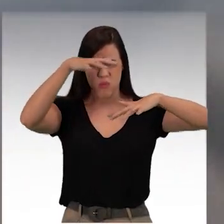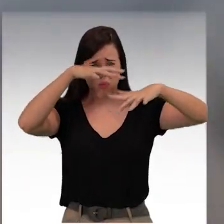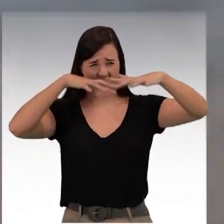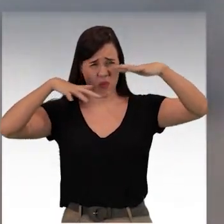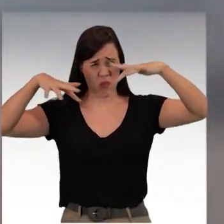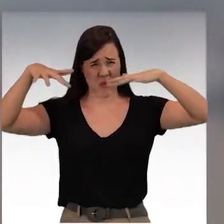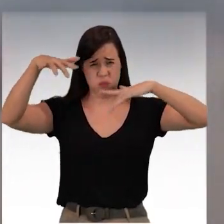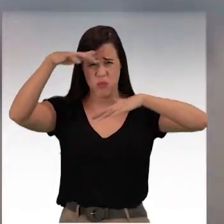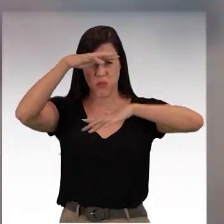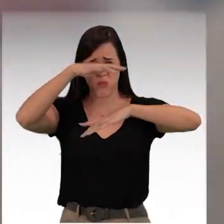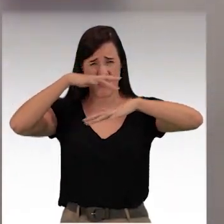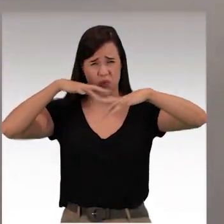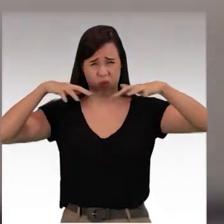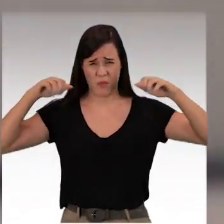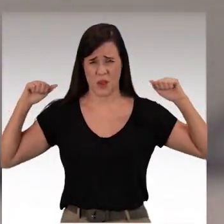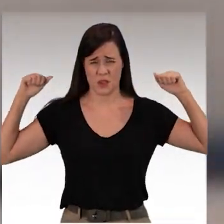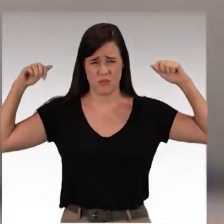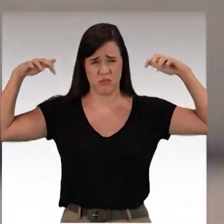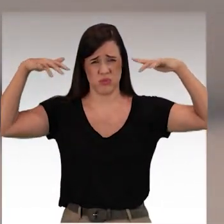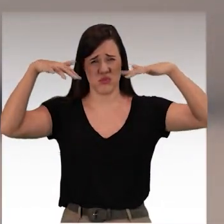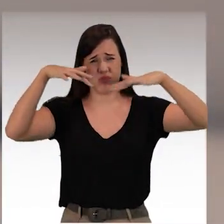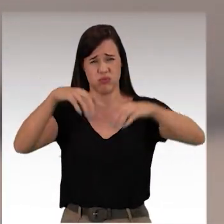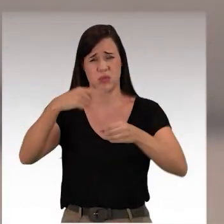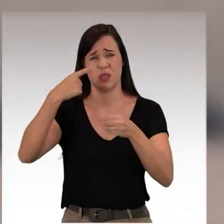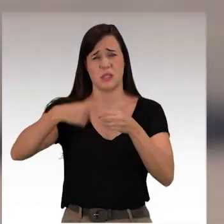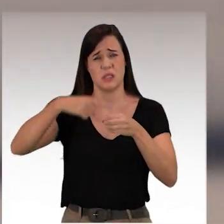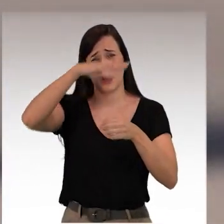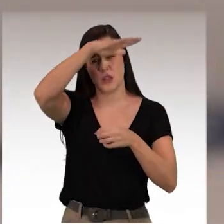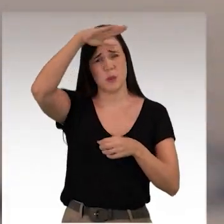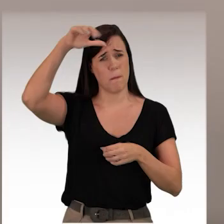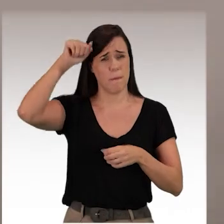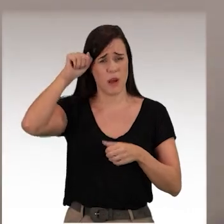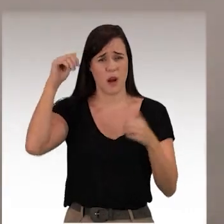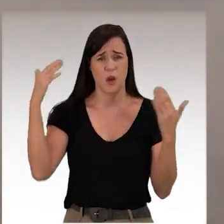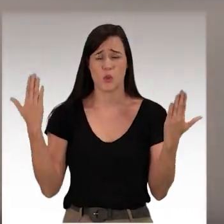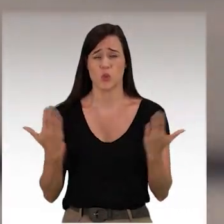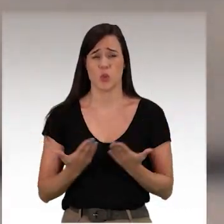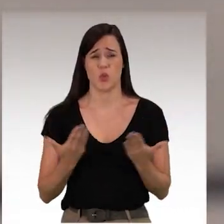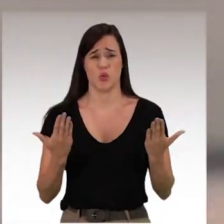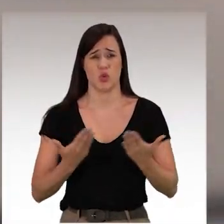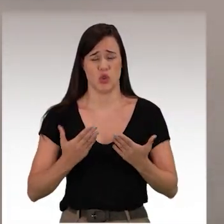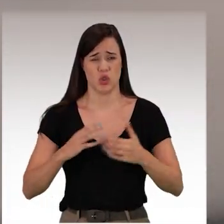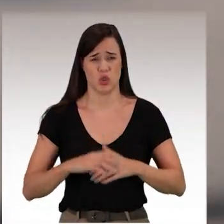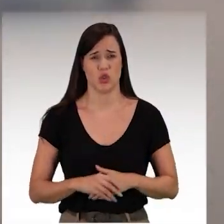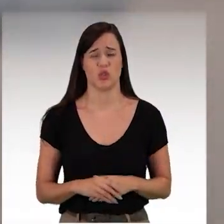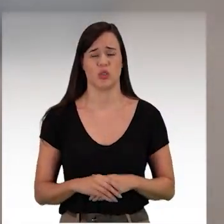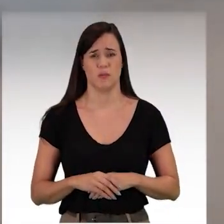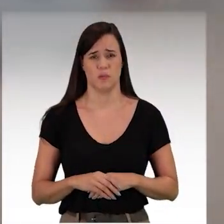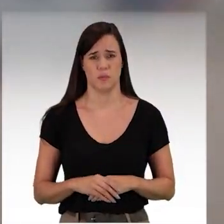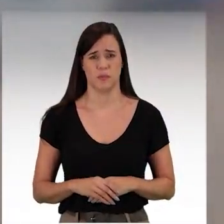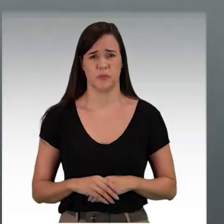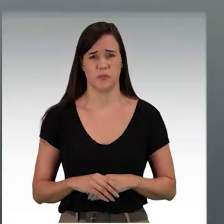quantidade de fumaça que invadiu a cidade de Manaus hoje.